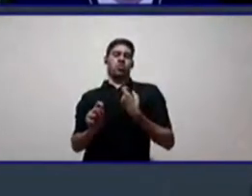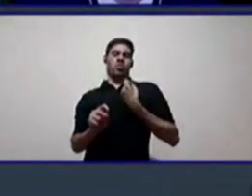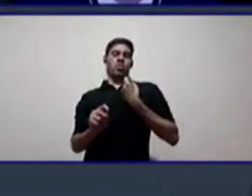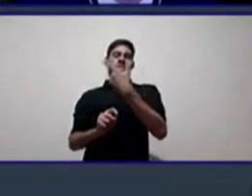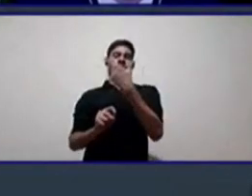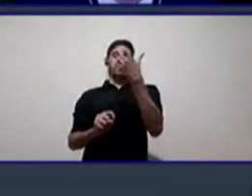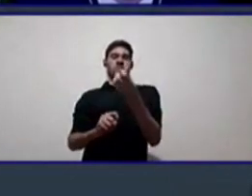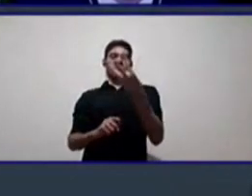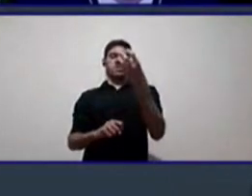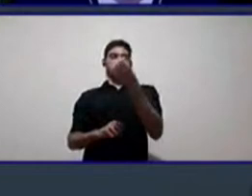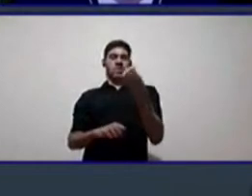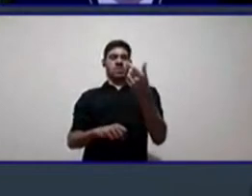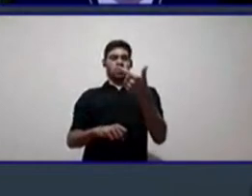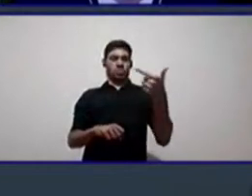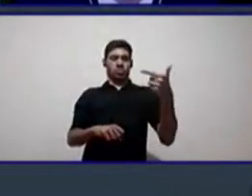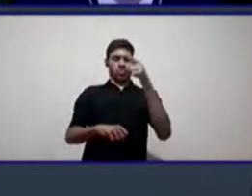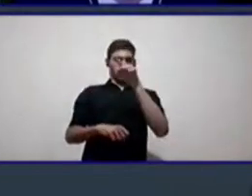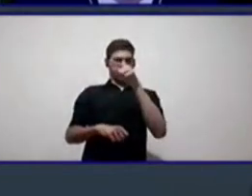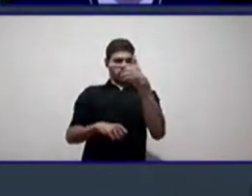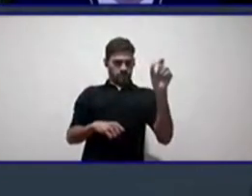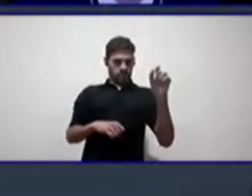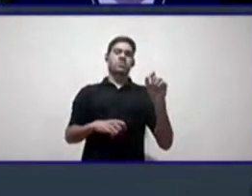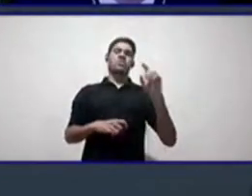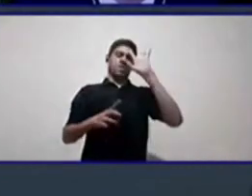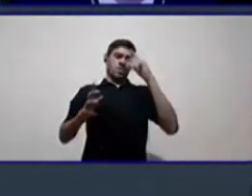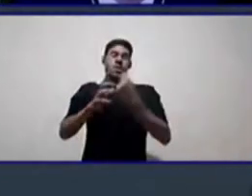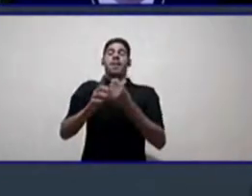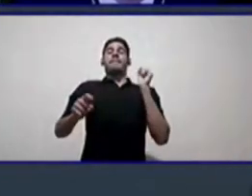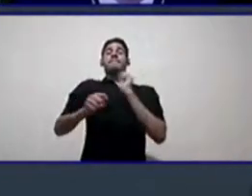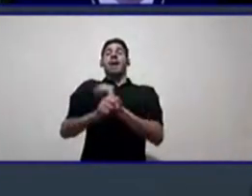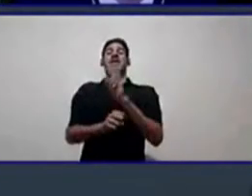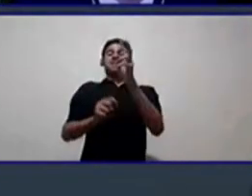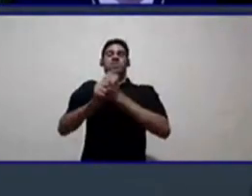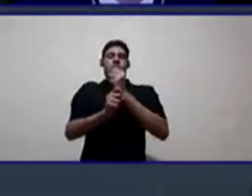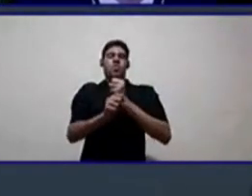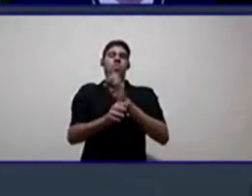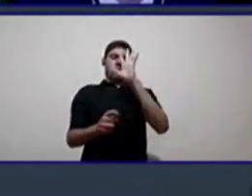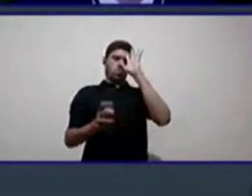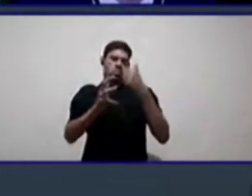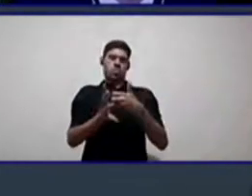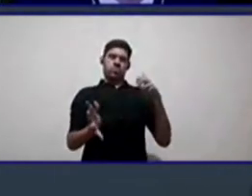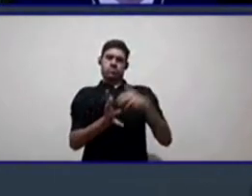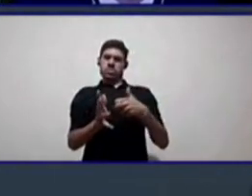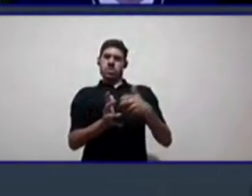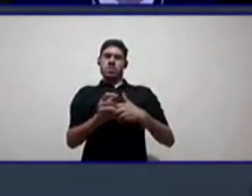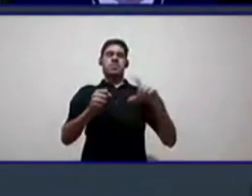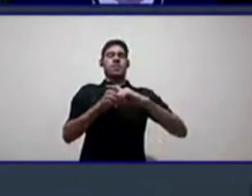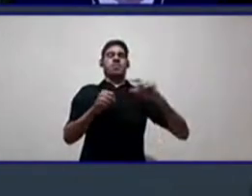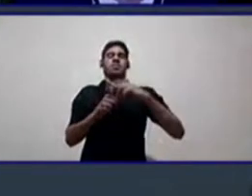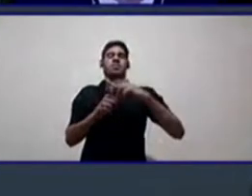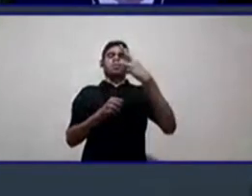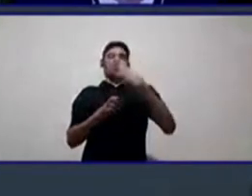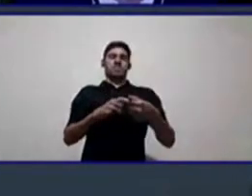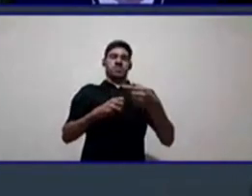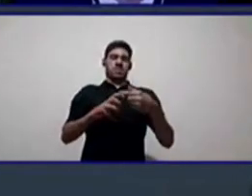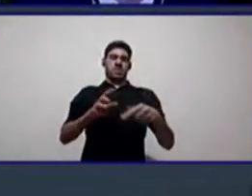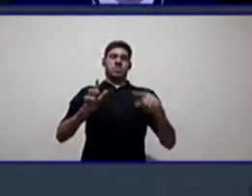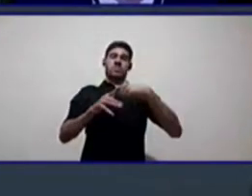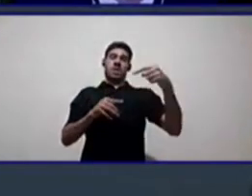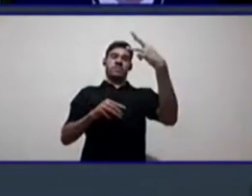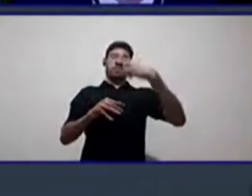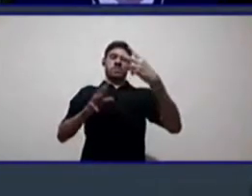23.622/20, onde determinou: fica suspenso o prazo de 5 anos para aplicação das sanções do artigo 37, parágrafo 3º da